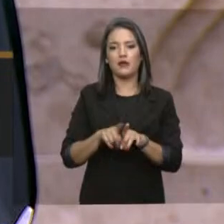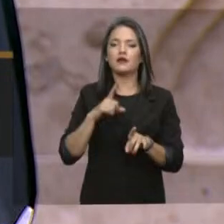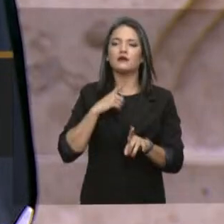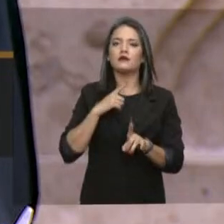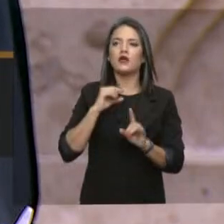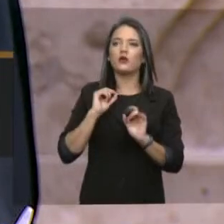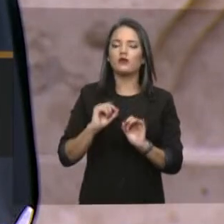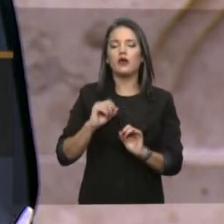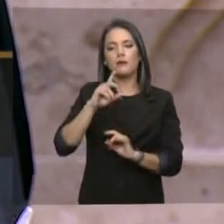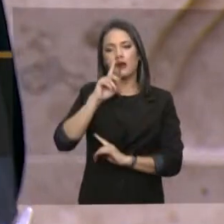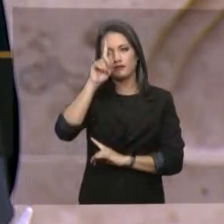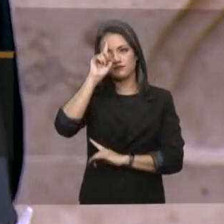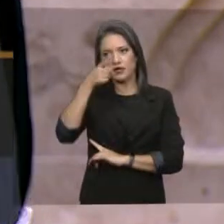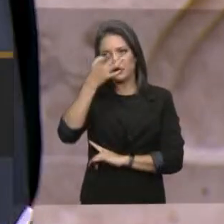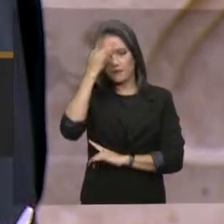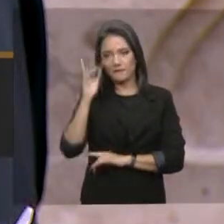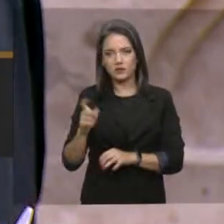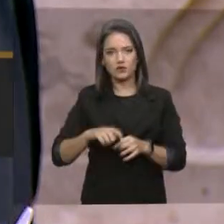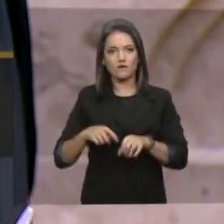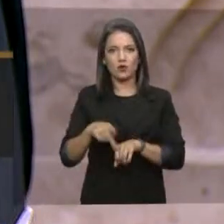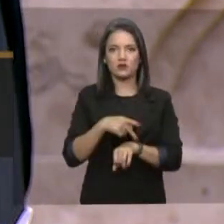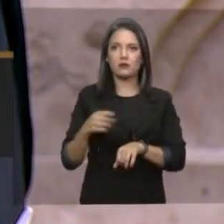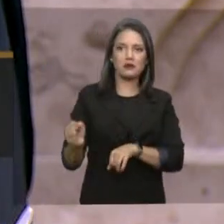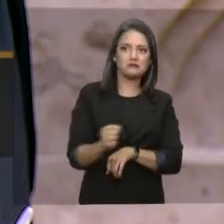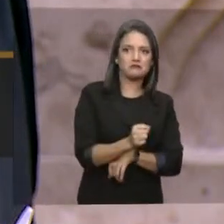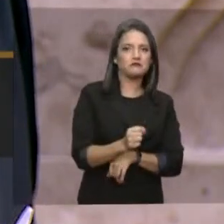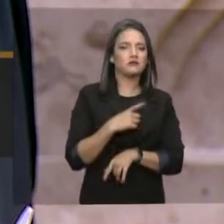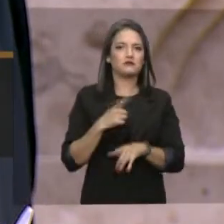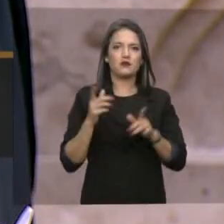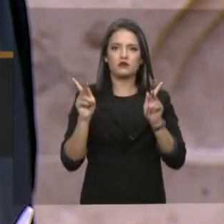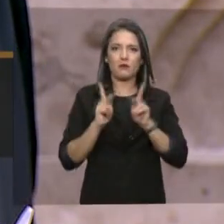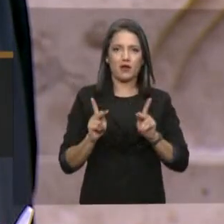passiva. Dessa forma, a questão é ampla e